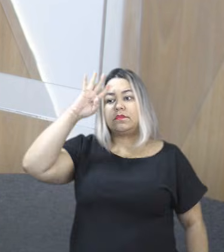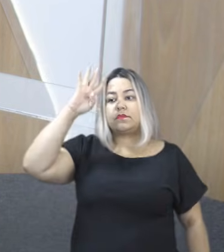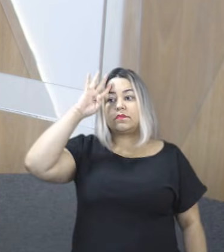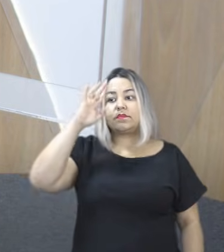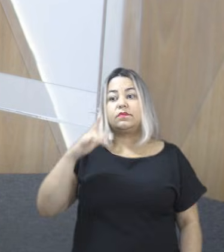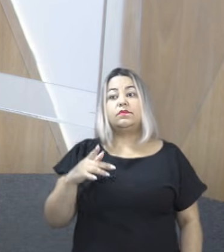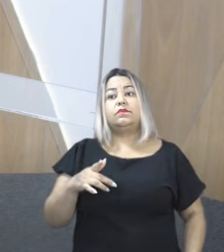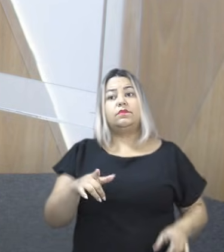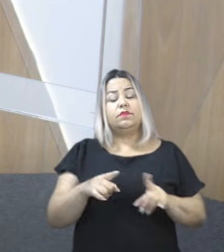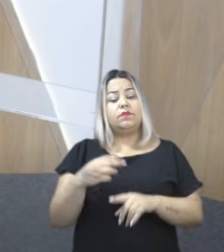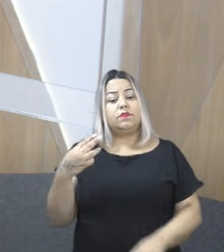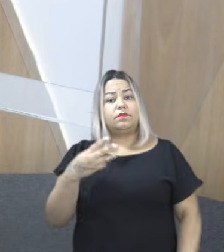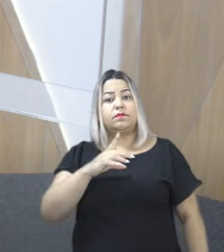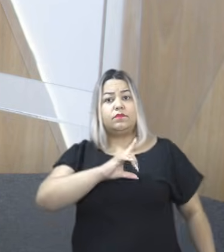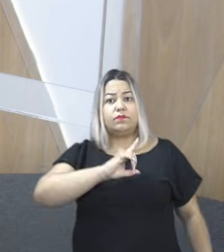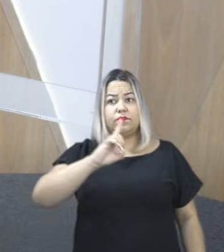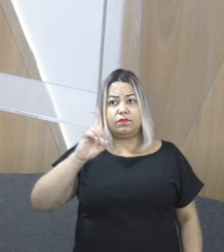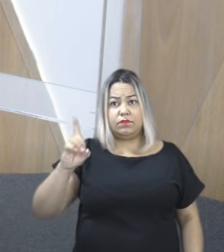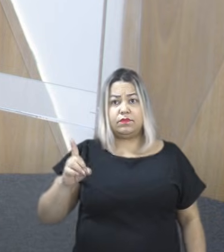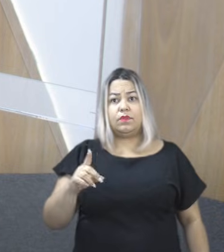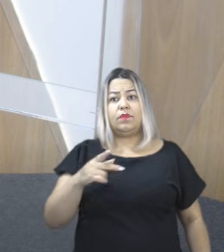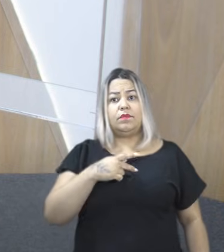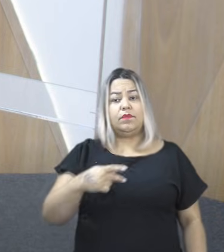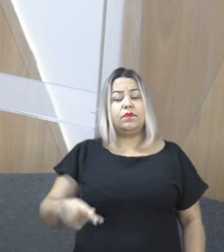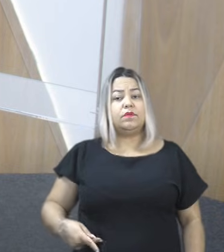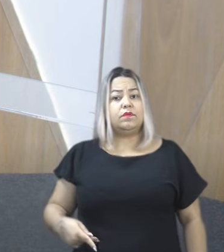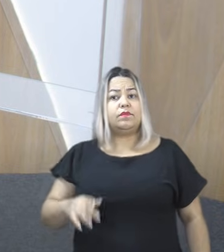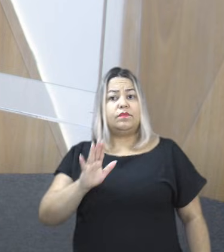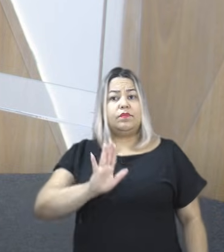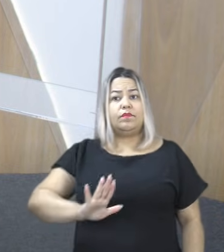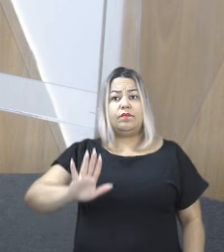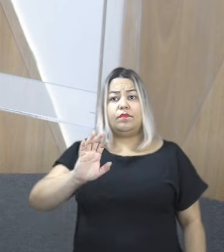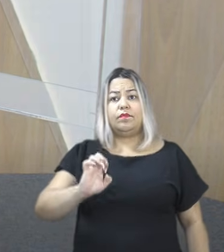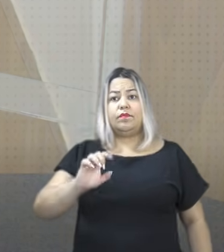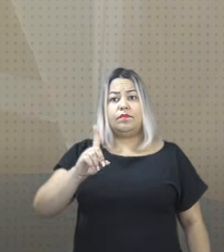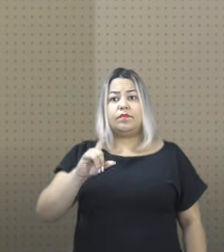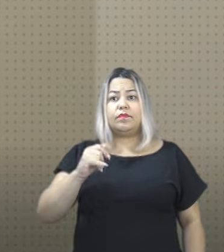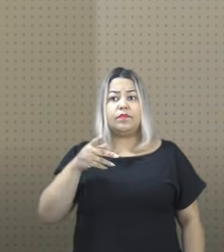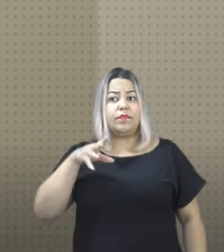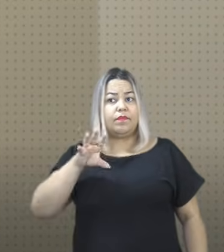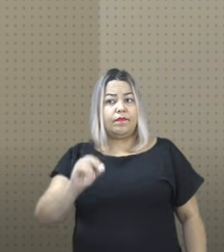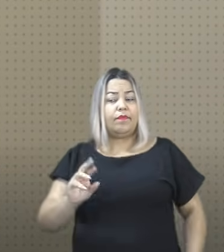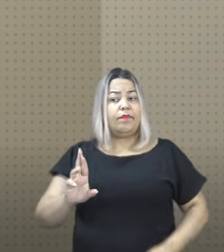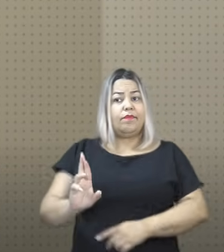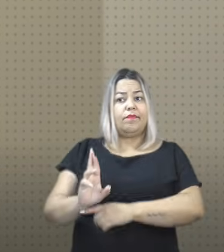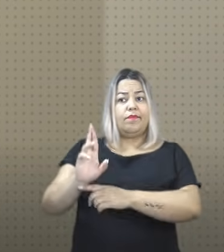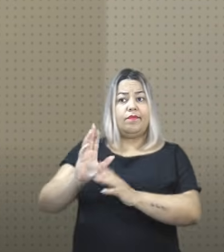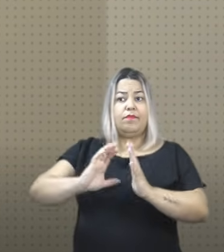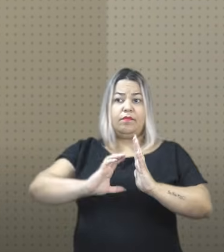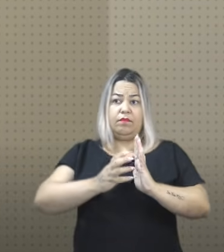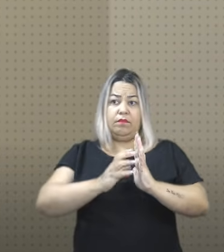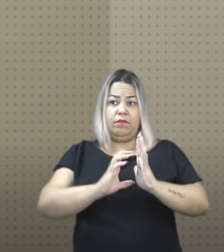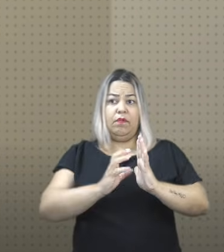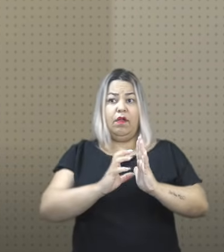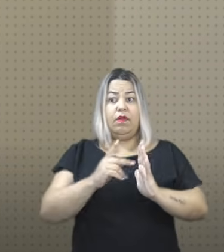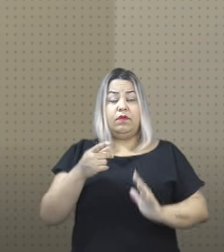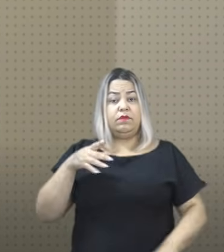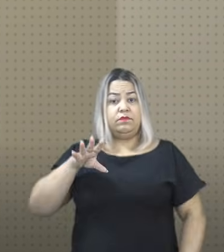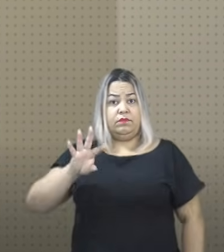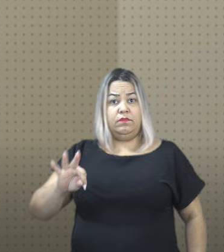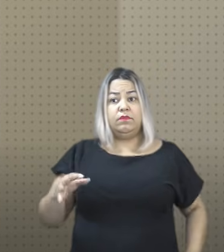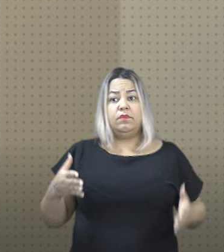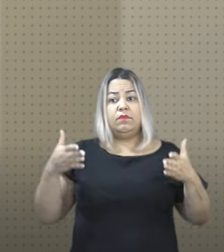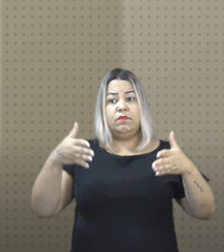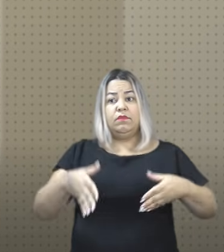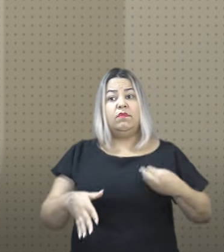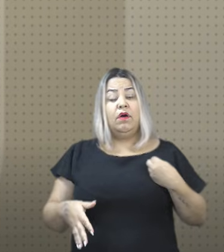12, terceiro dia da COP30, o presidente nacional do PT, Edinho Silva, e dirigentes do Partido dos Trabalhadores participaram de uma